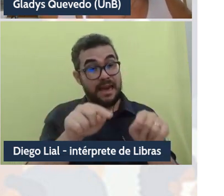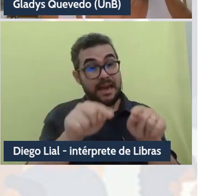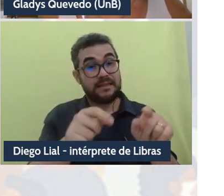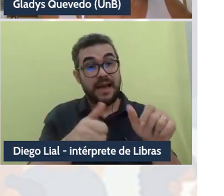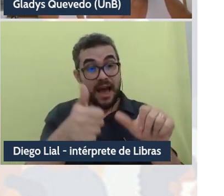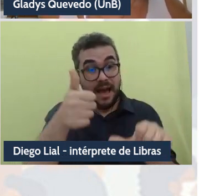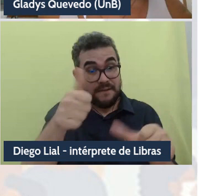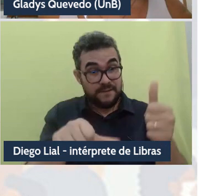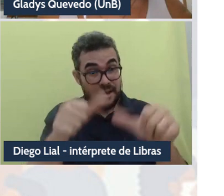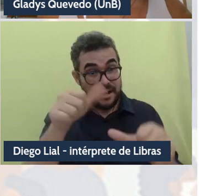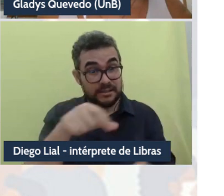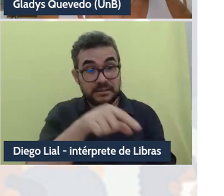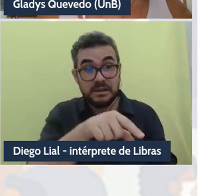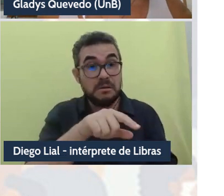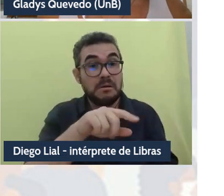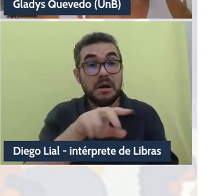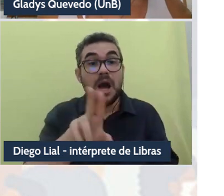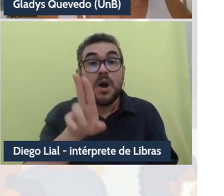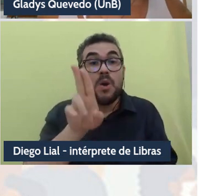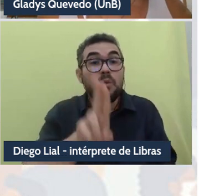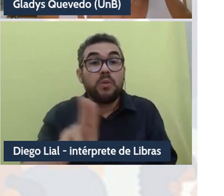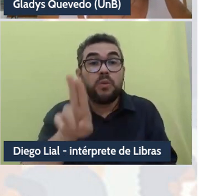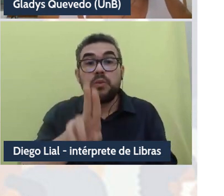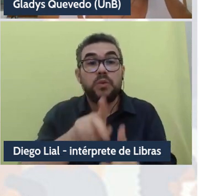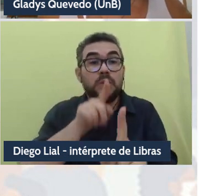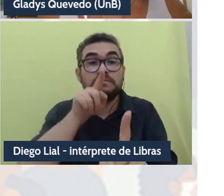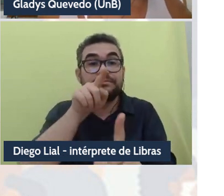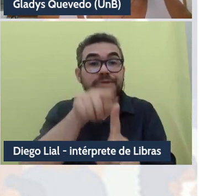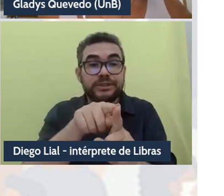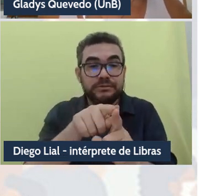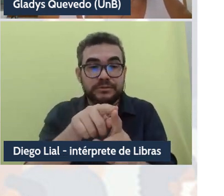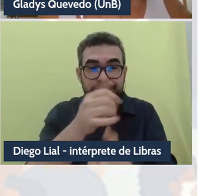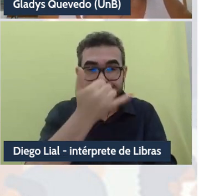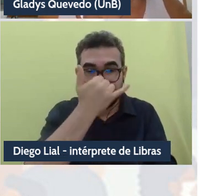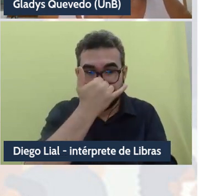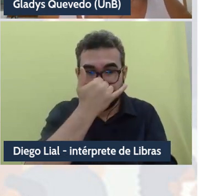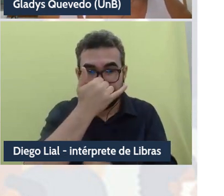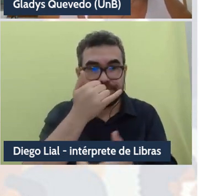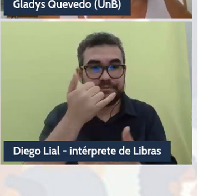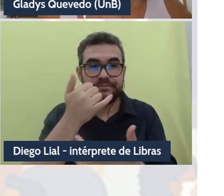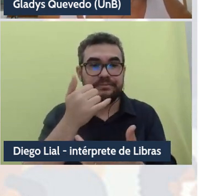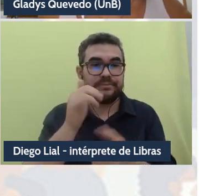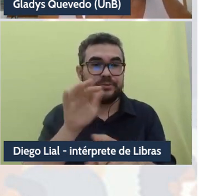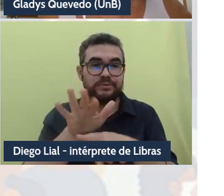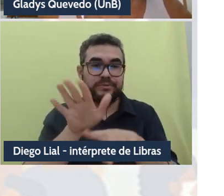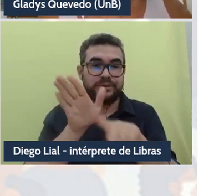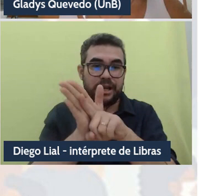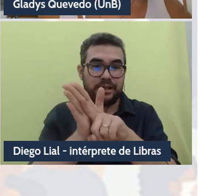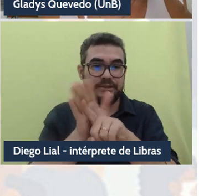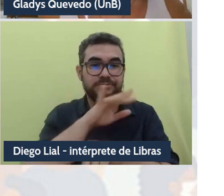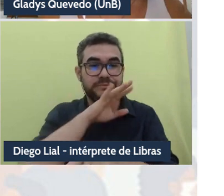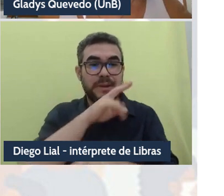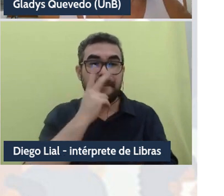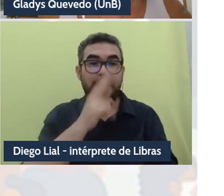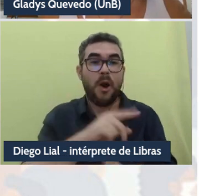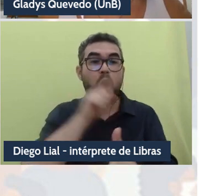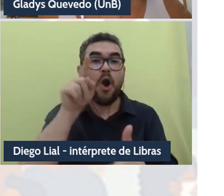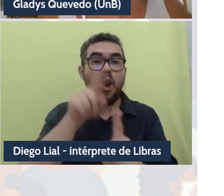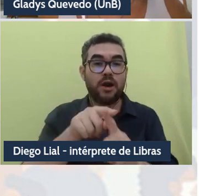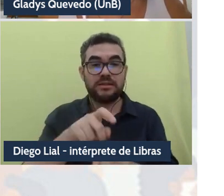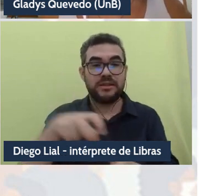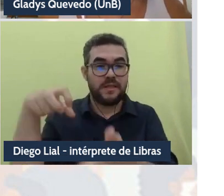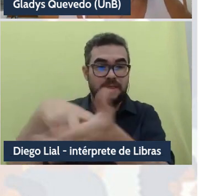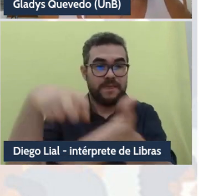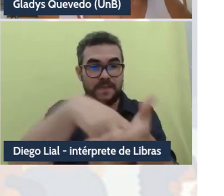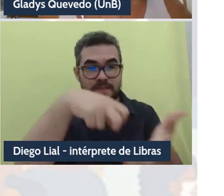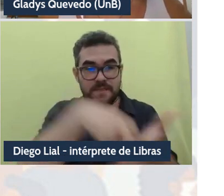também no contexto micro, usando a avaliação como punição, como classificação, como ranqueamento, e